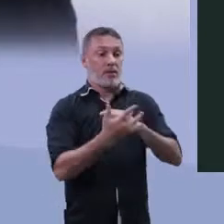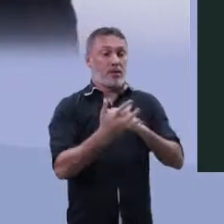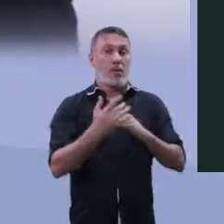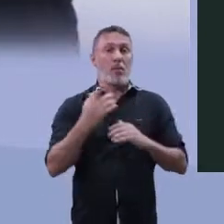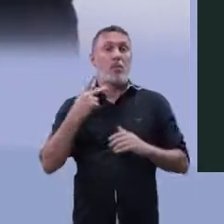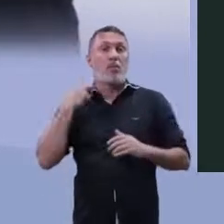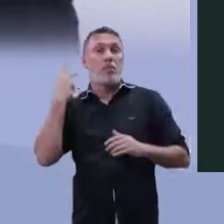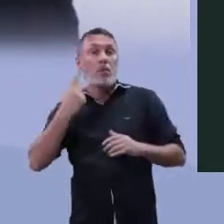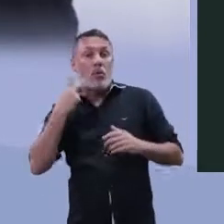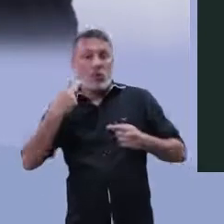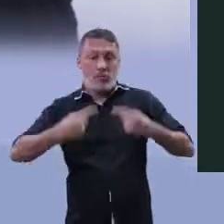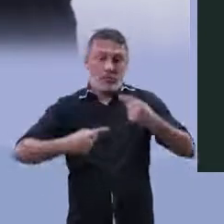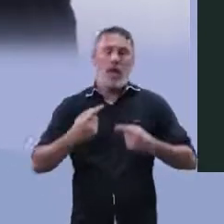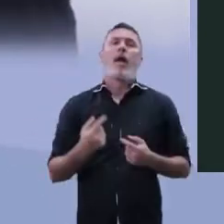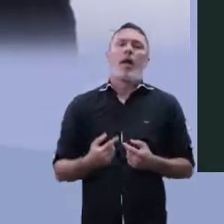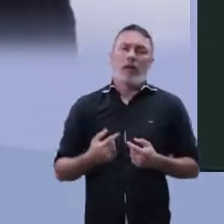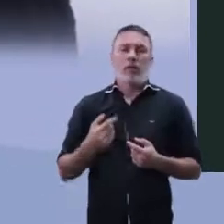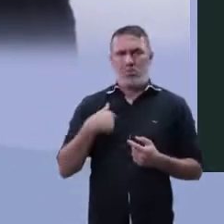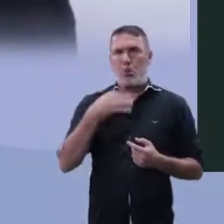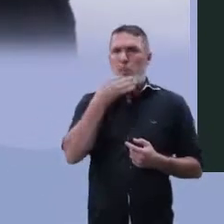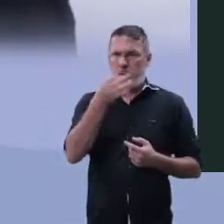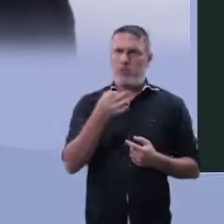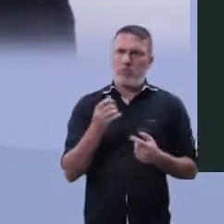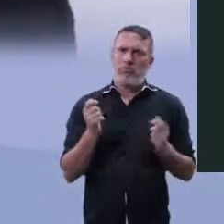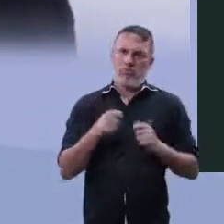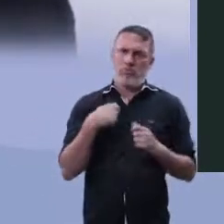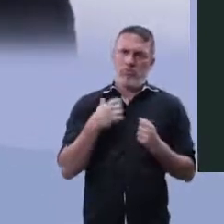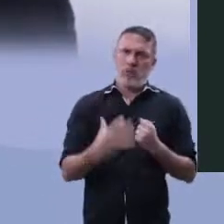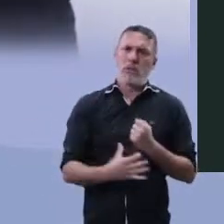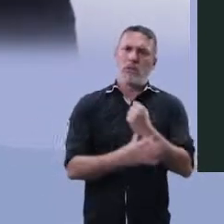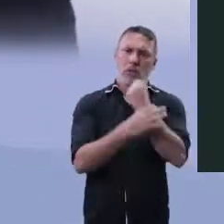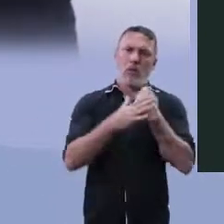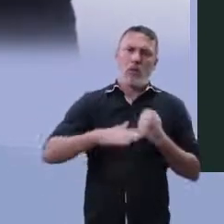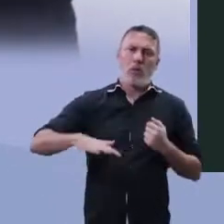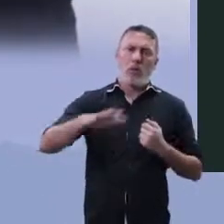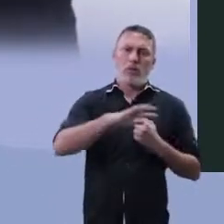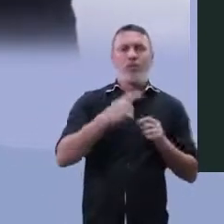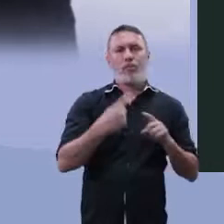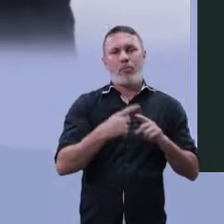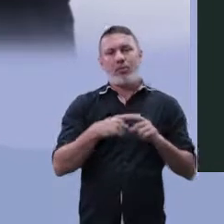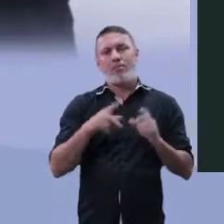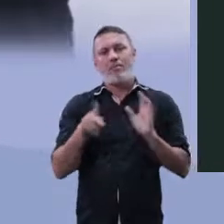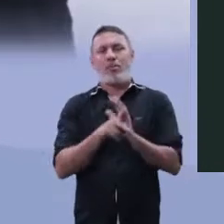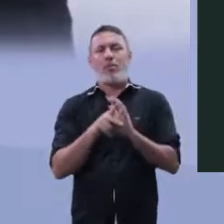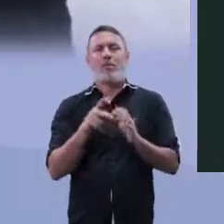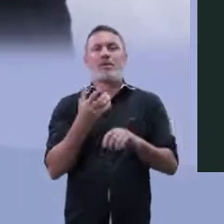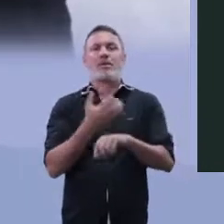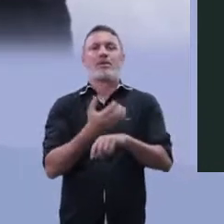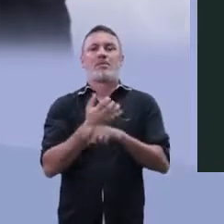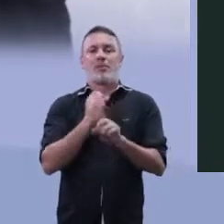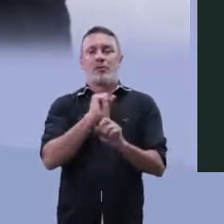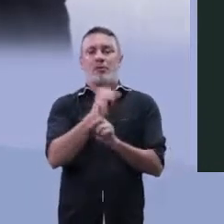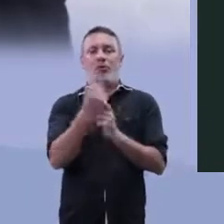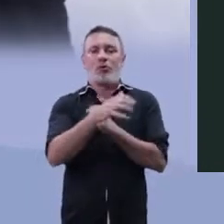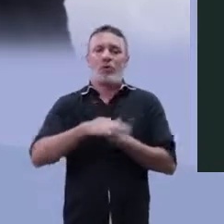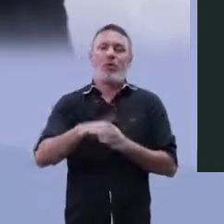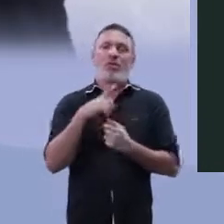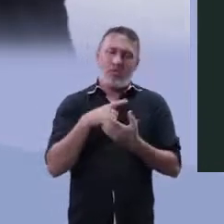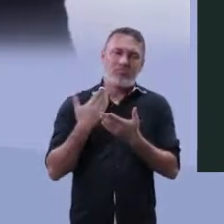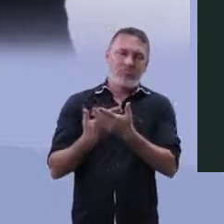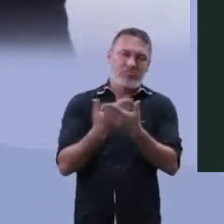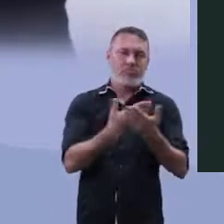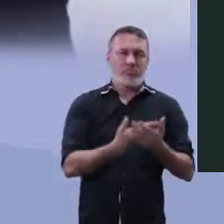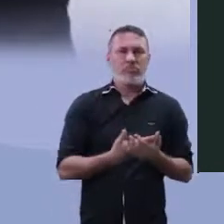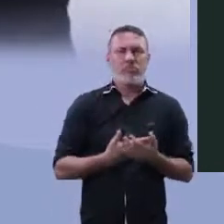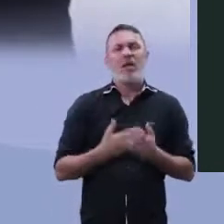redes sociais e política, aí sim, eu posso comentar com mais segurança, tá? Porque aí já é do campo da sociologia, então a gente